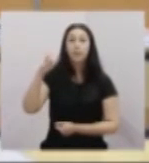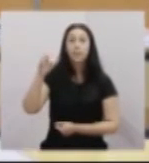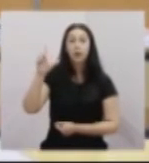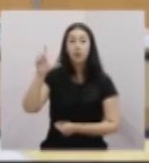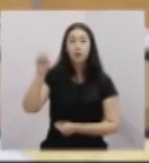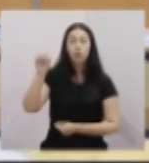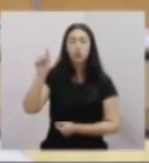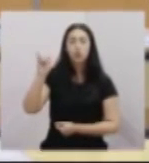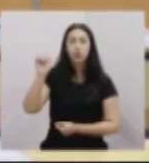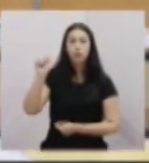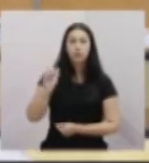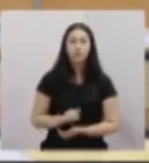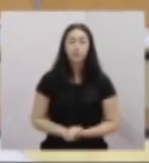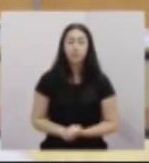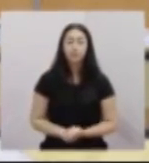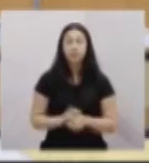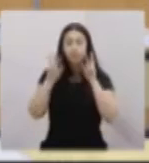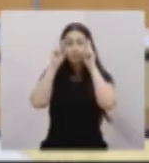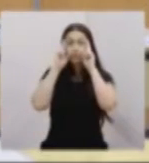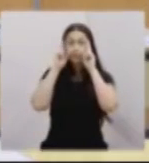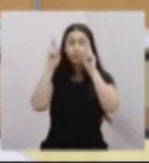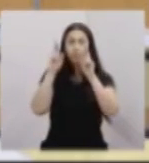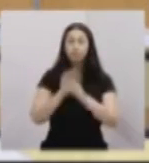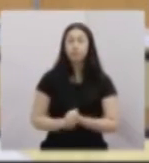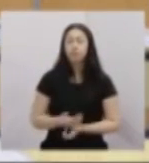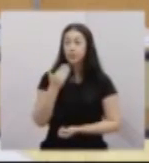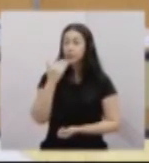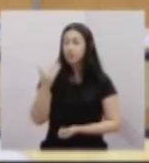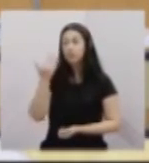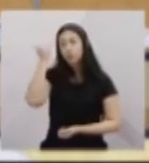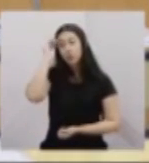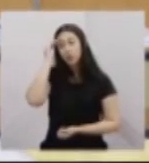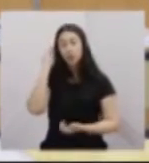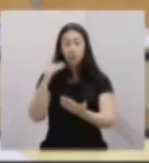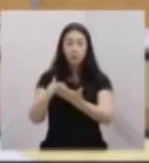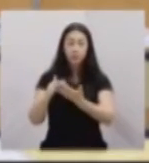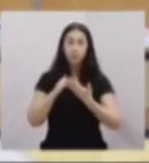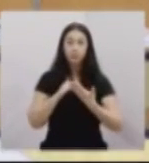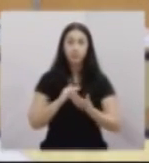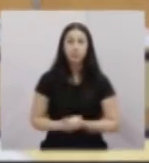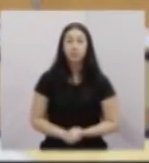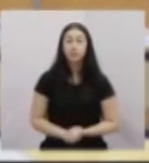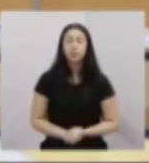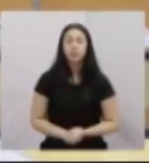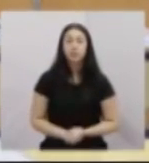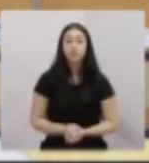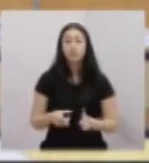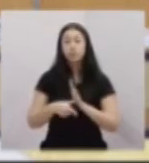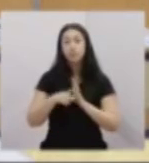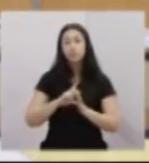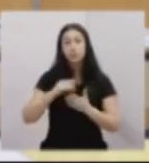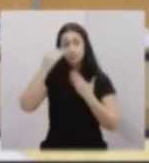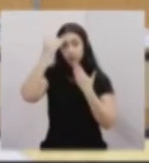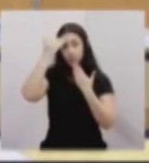no Jardim São Luís. Assim sendo, muito respeitosamente recorremos à compreensão e aos préstimos dessa empresa e,